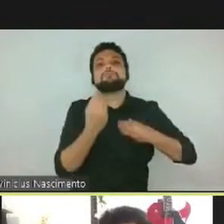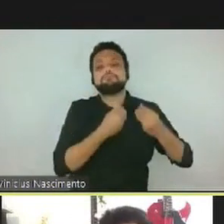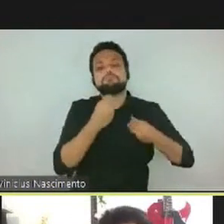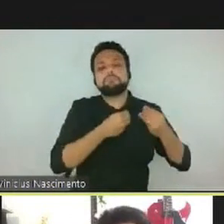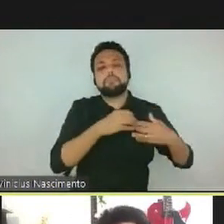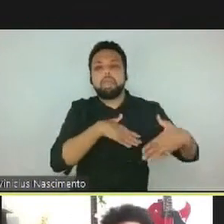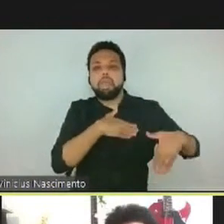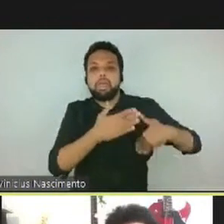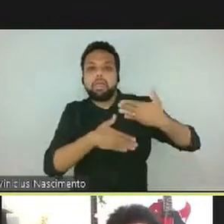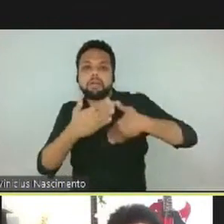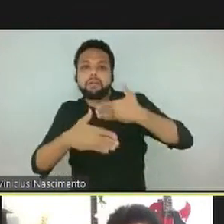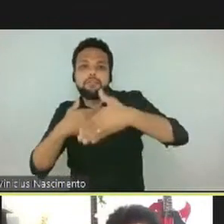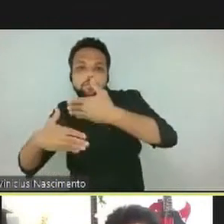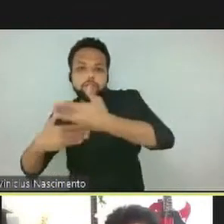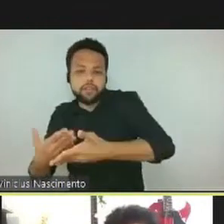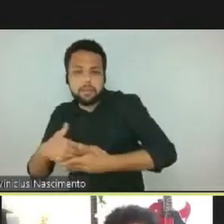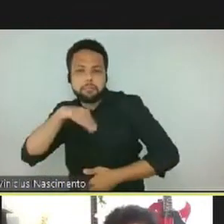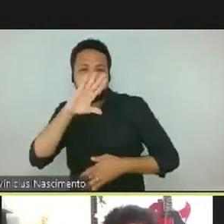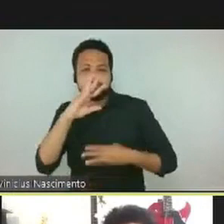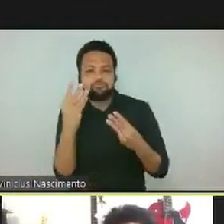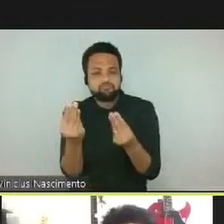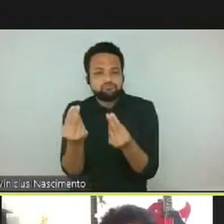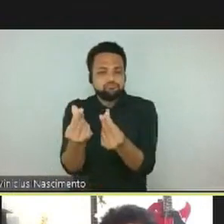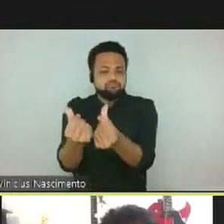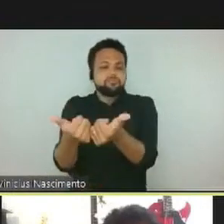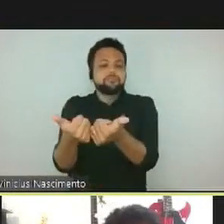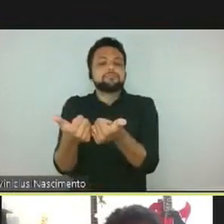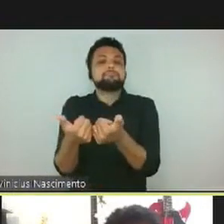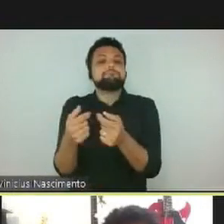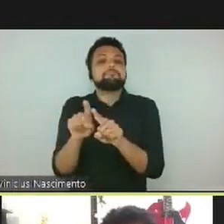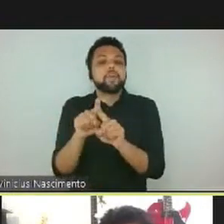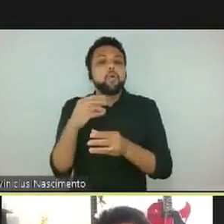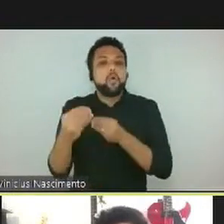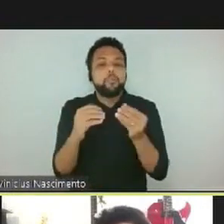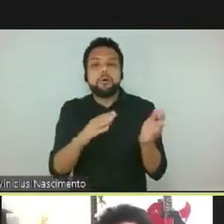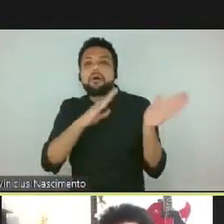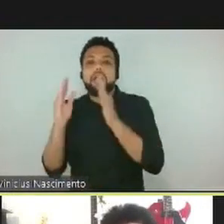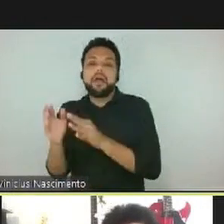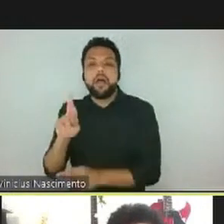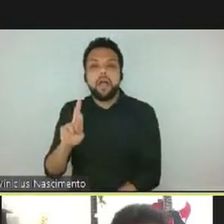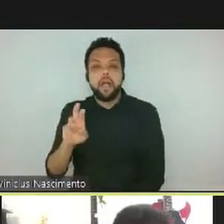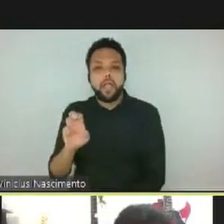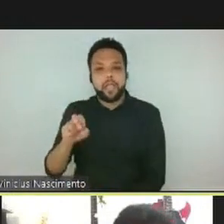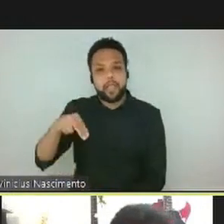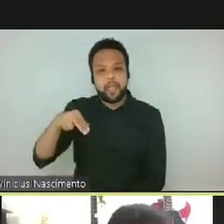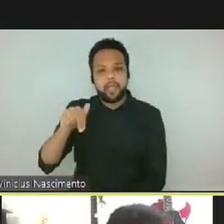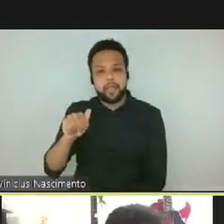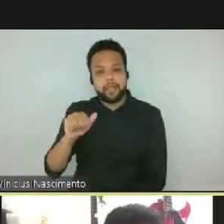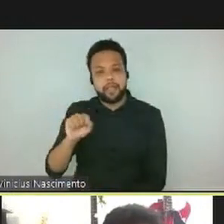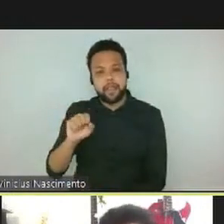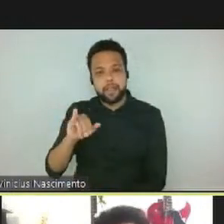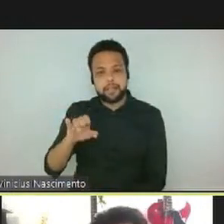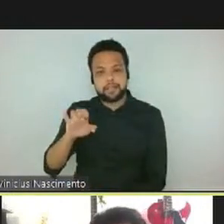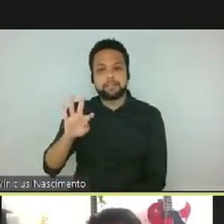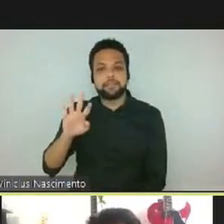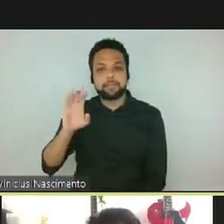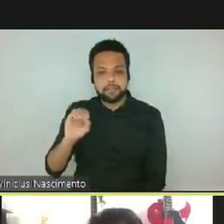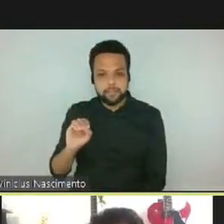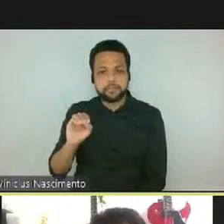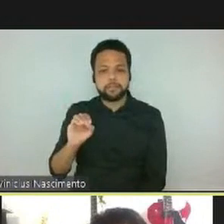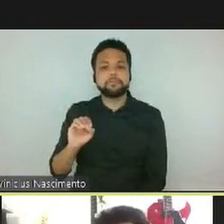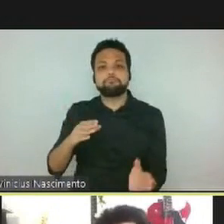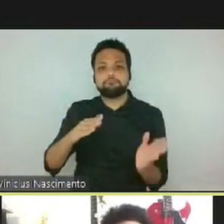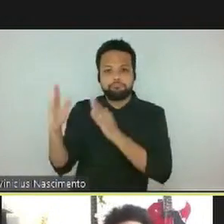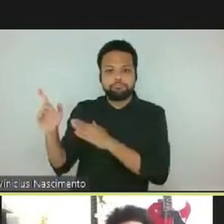mais refinada, digamos assim, a partir do Renascimento, né? Então, você tem um desenho como esse do Leonardo da Vinci, né?